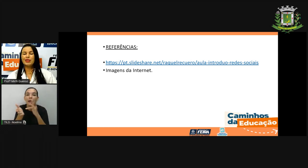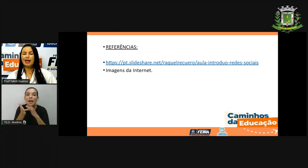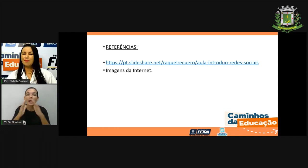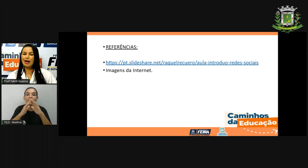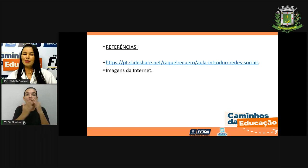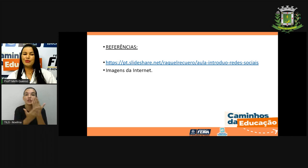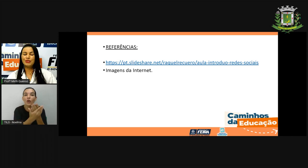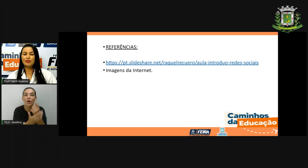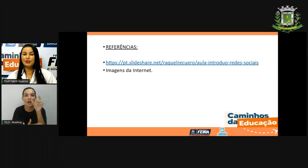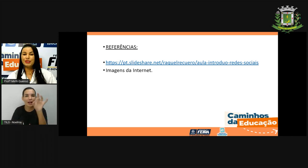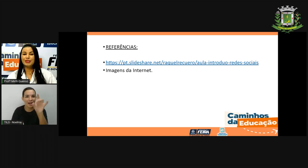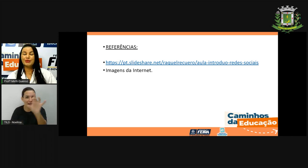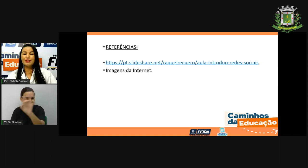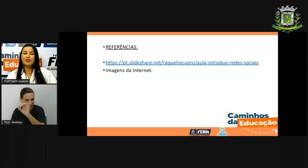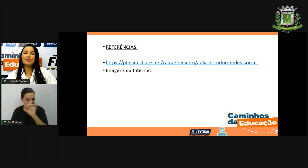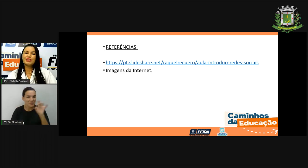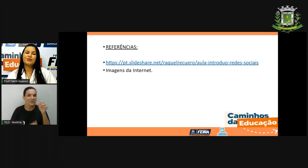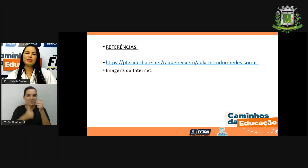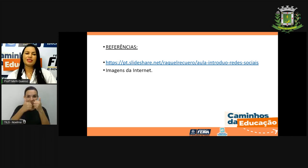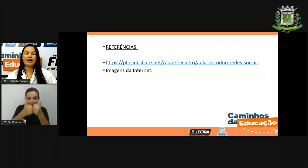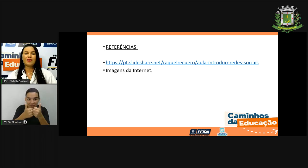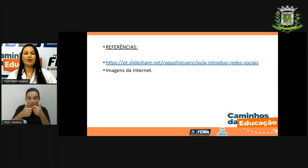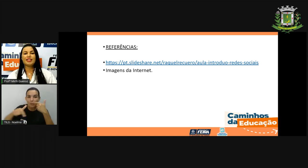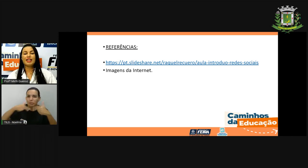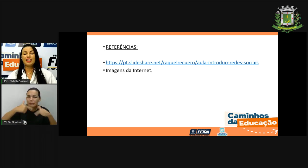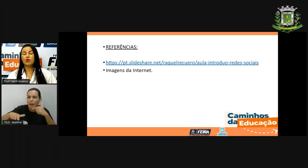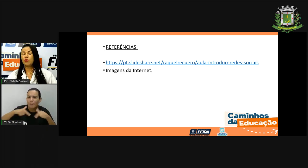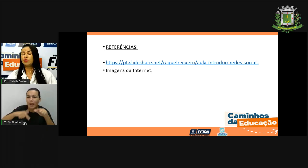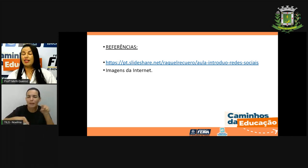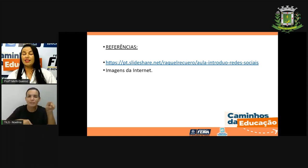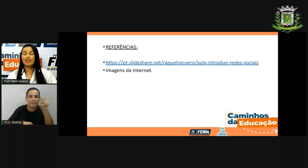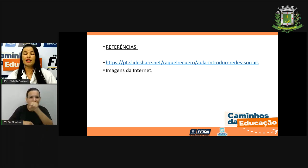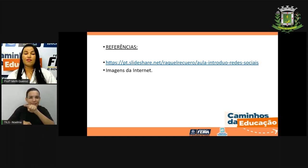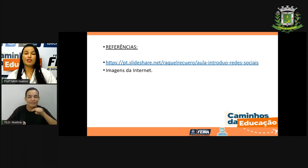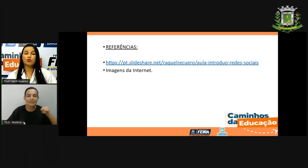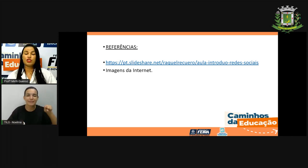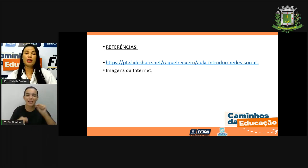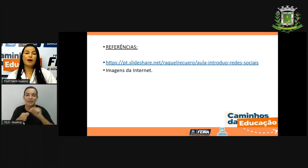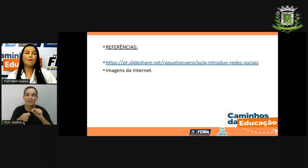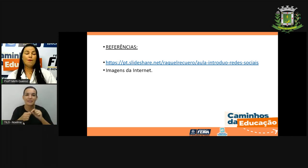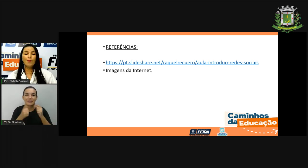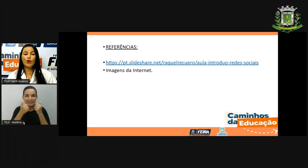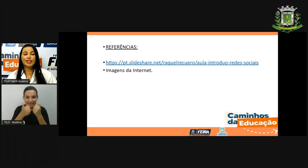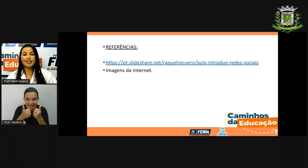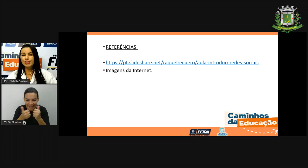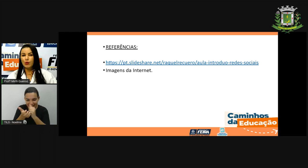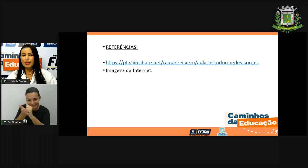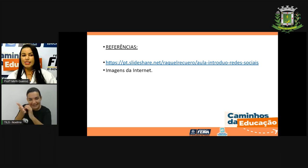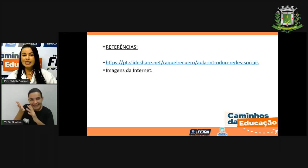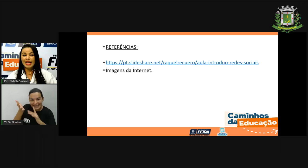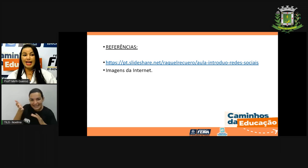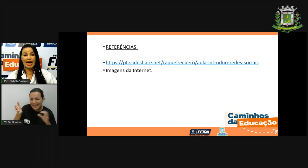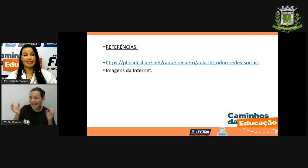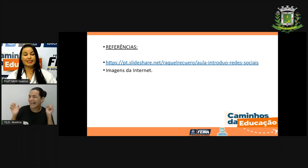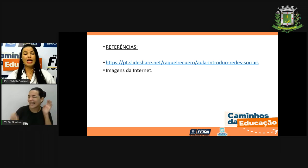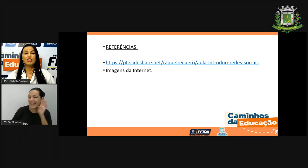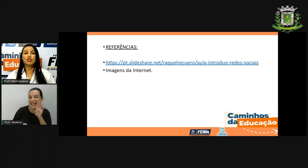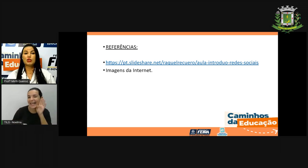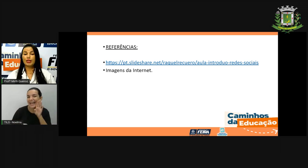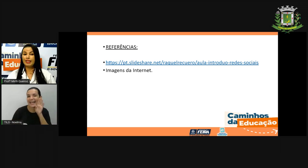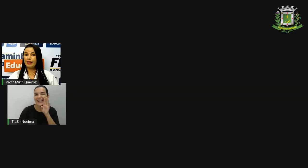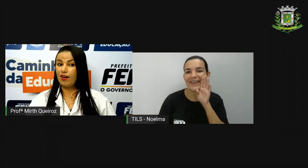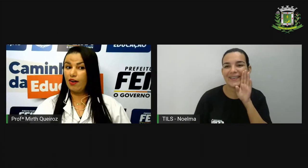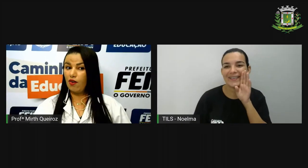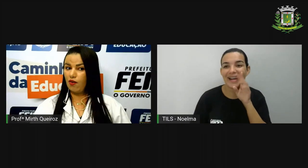o trabalho de vocês, o que vocês fizeram aí, que eu tenho certeza que vai surgir muitas coisas legais.